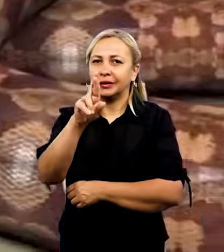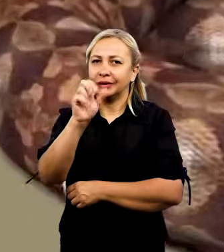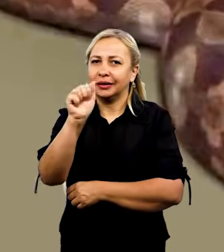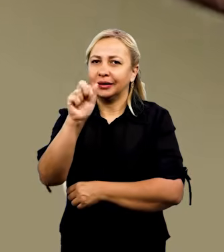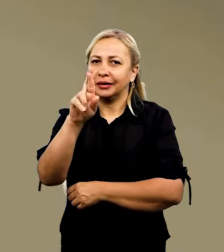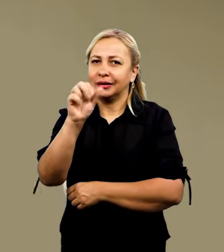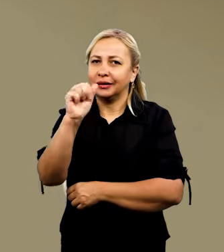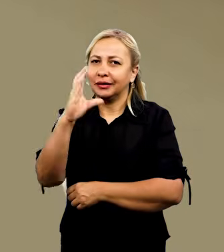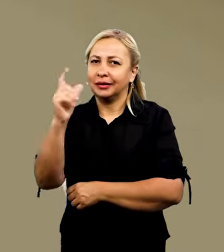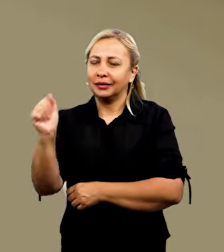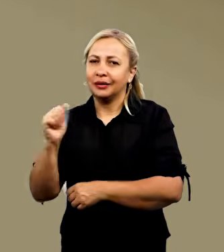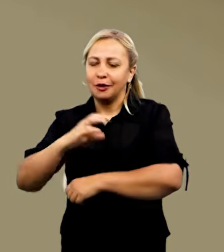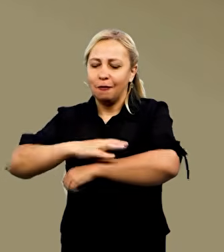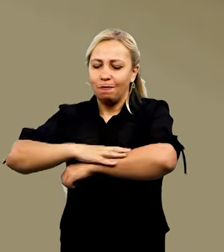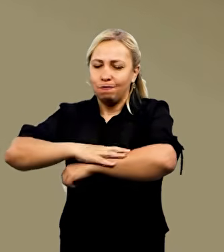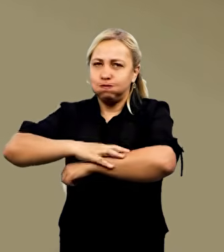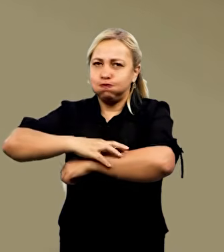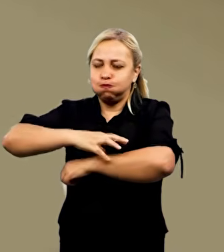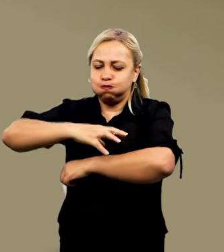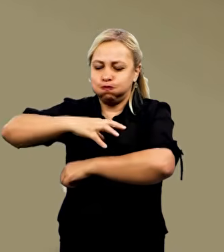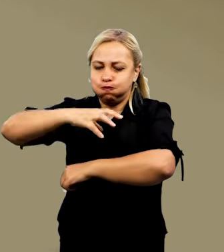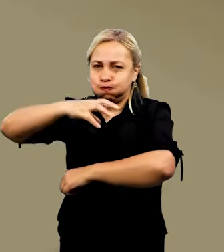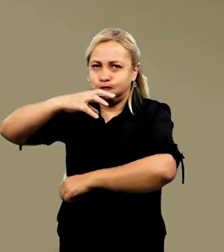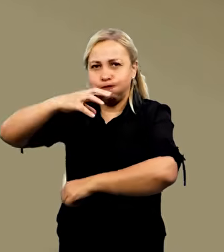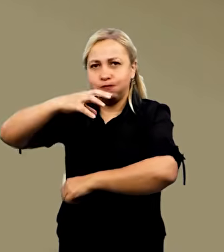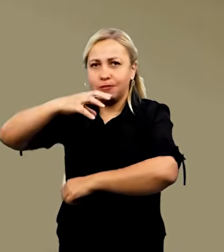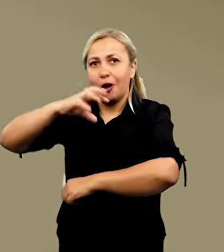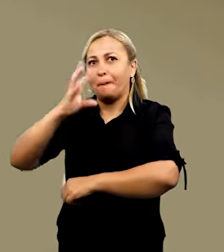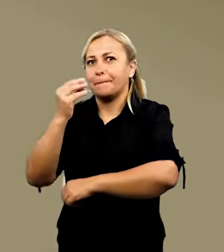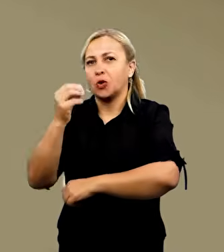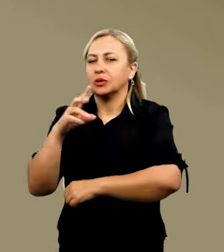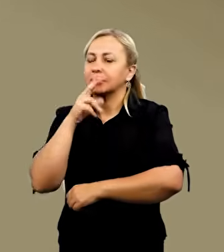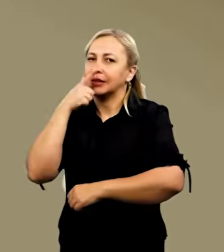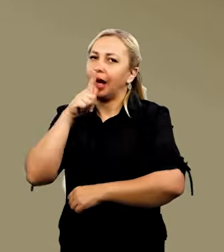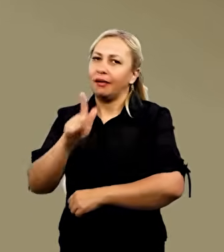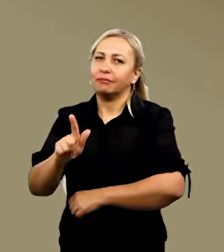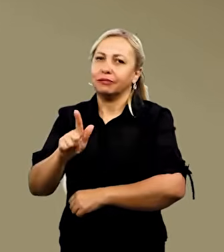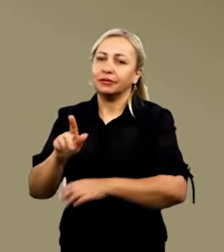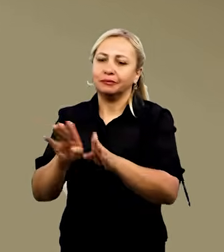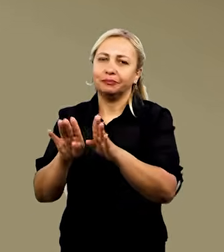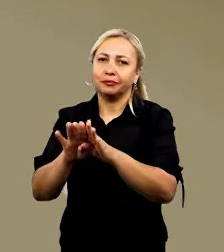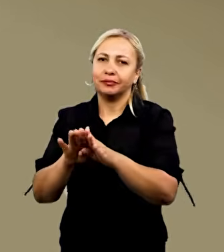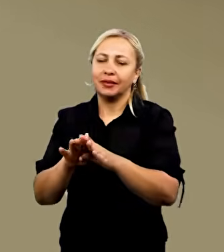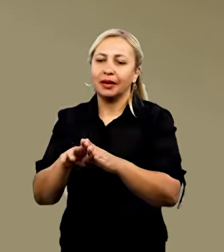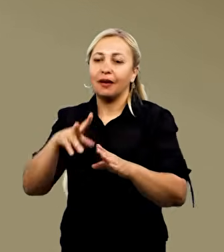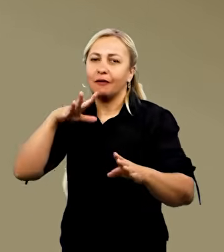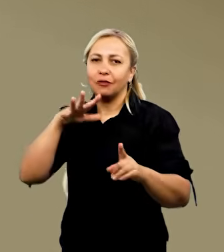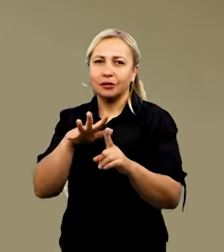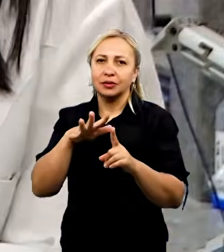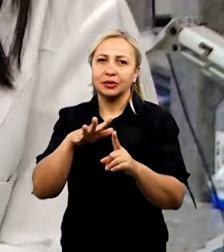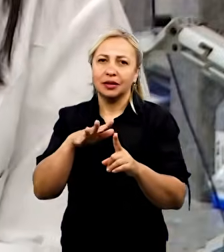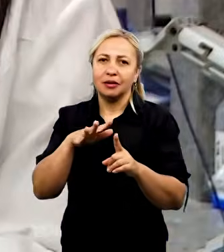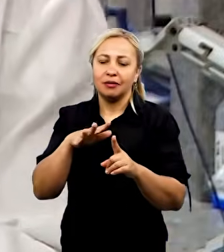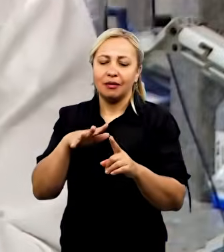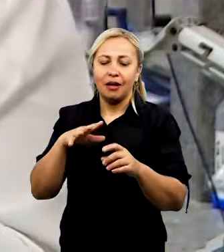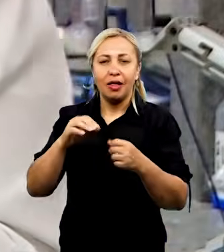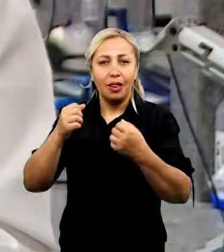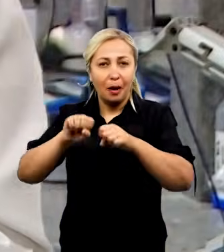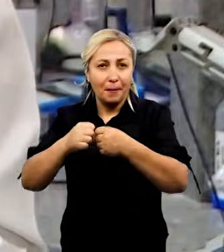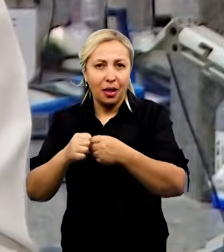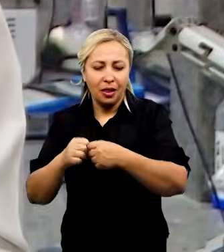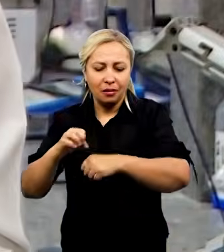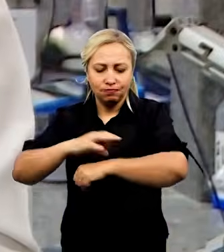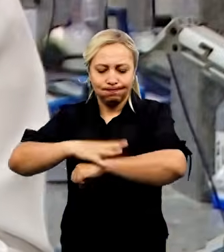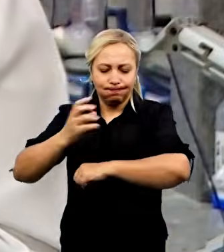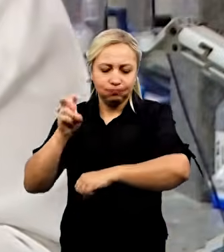provoca um intenso processo inflamatório local. Inclusive, é justamente essa